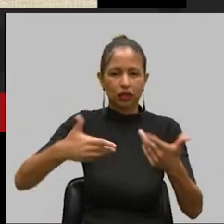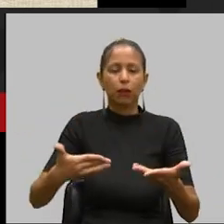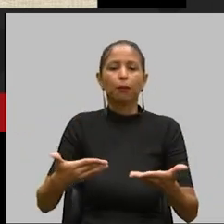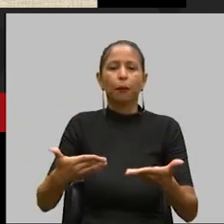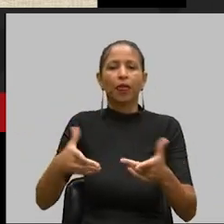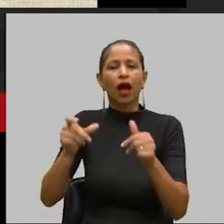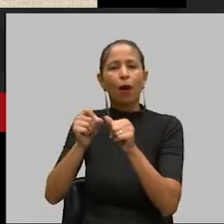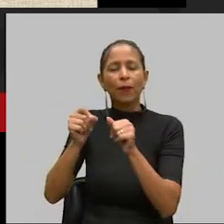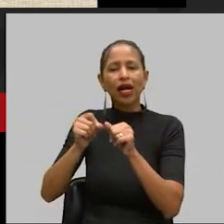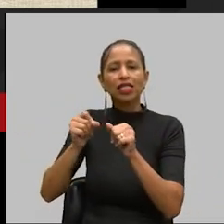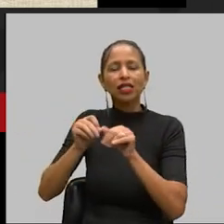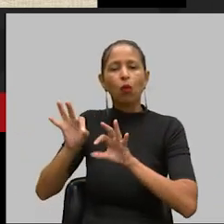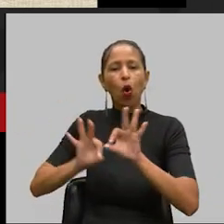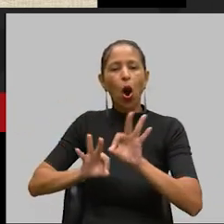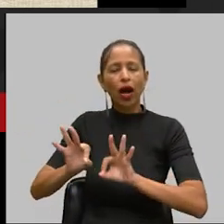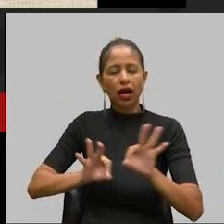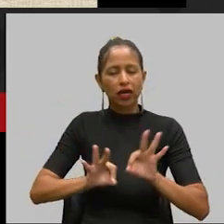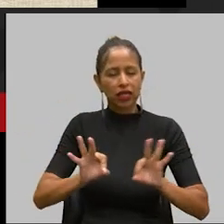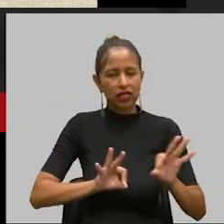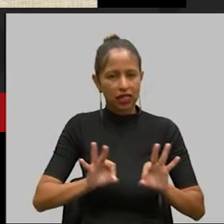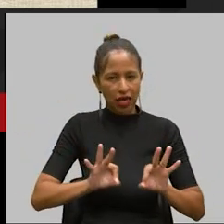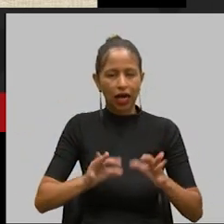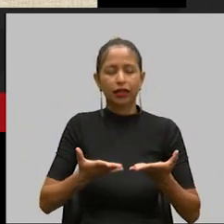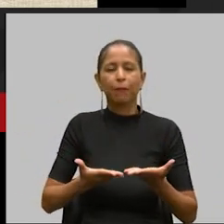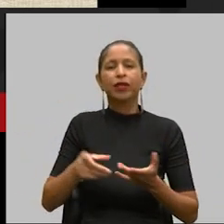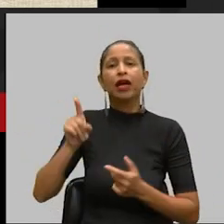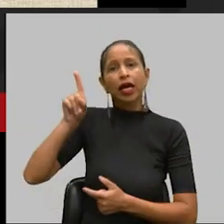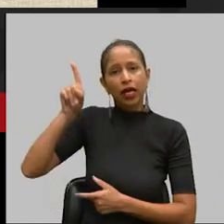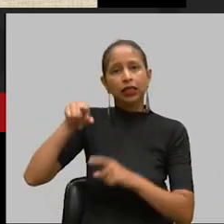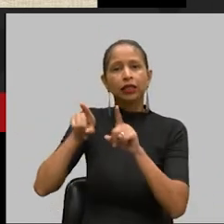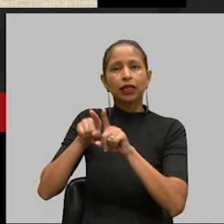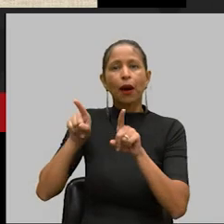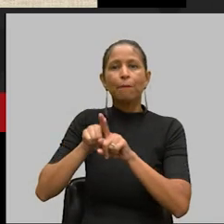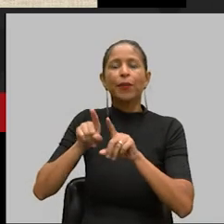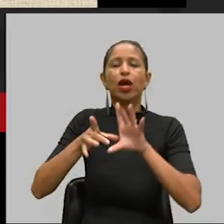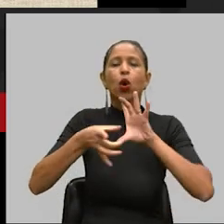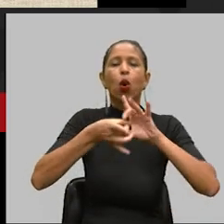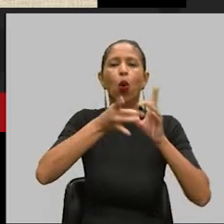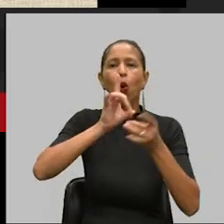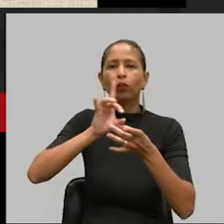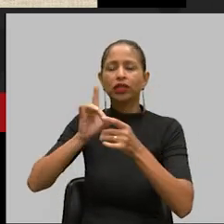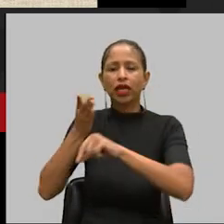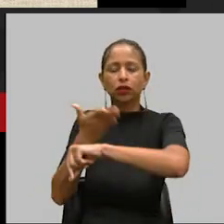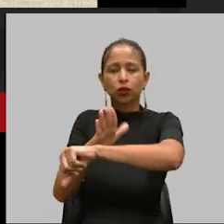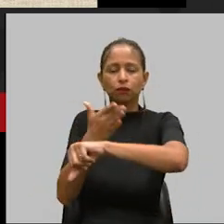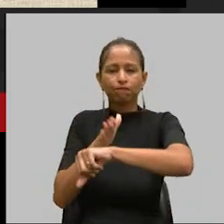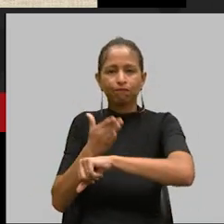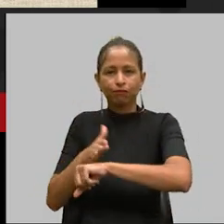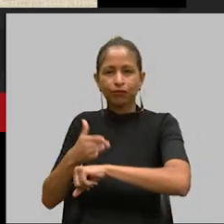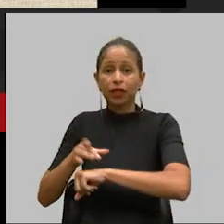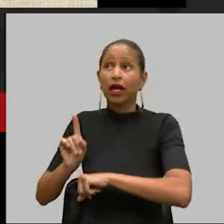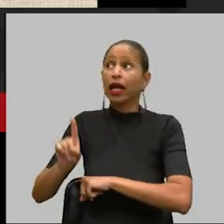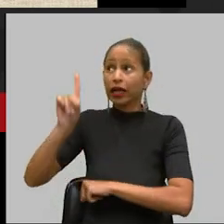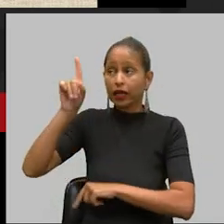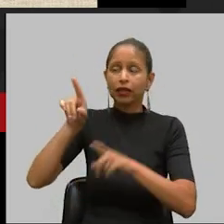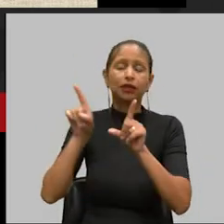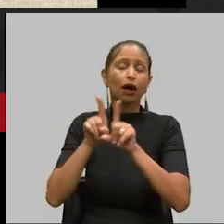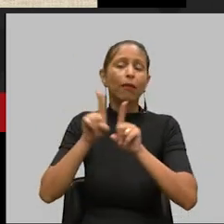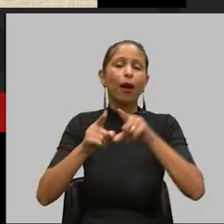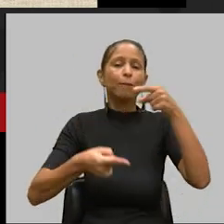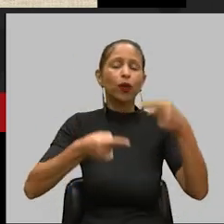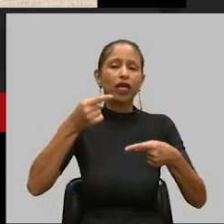ação de luta organizada ele é um contexto de práticas e é também uma